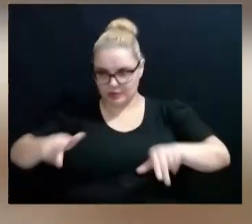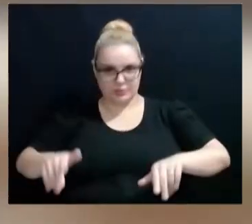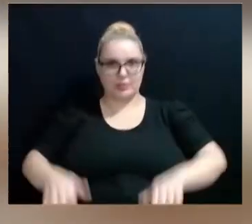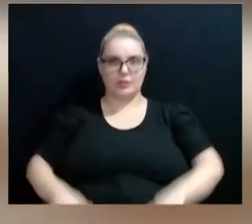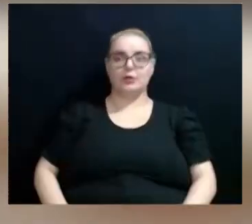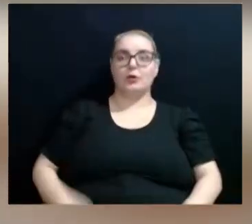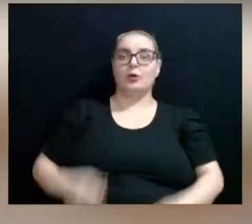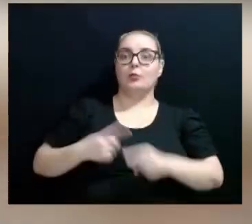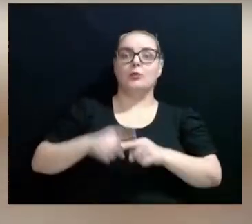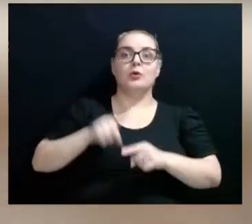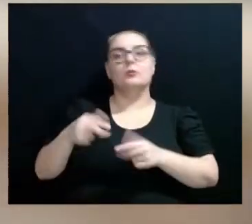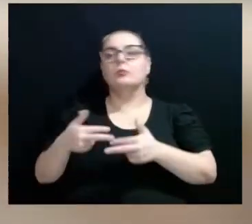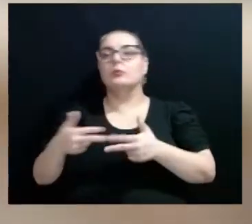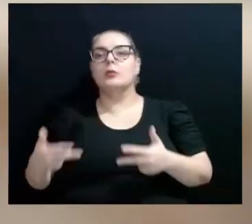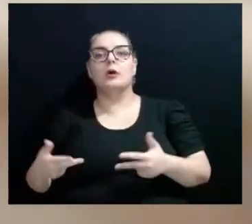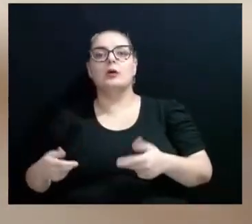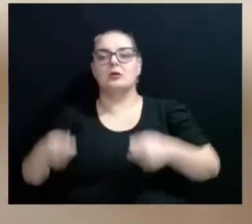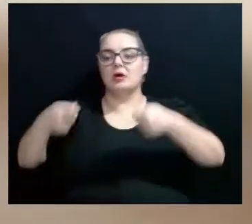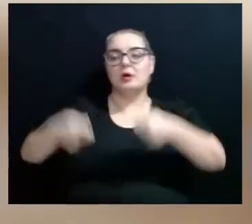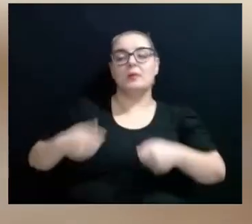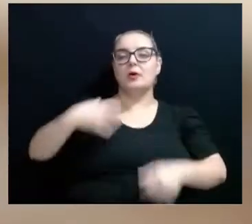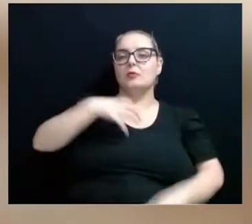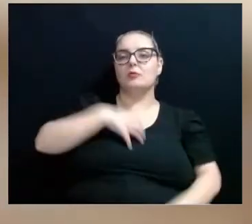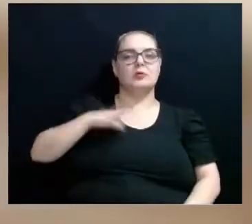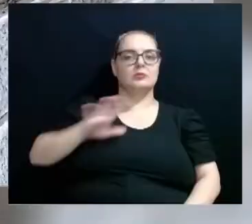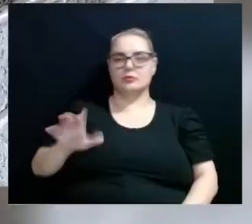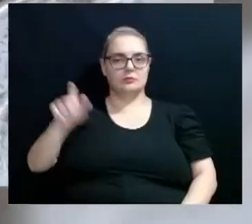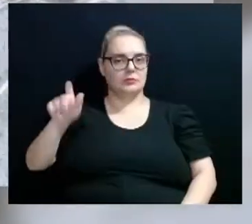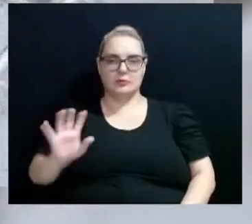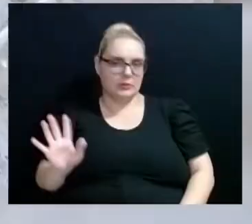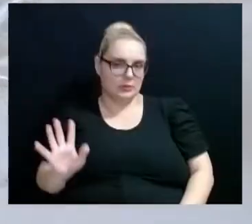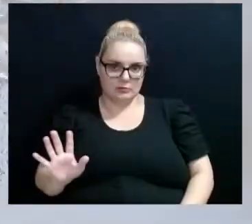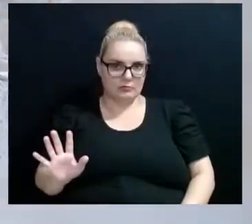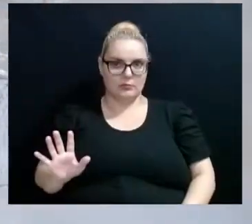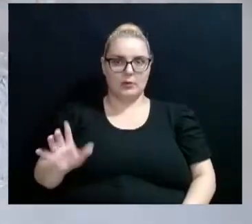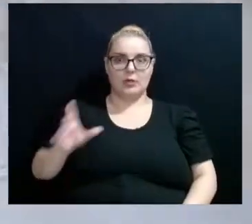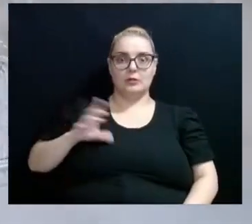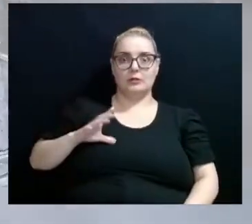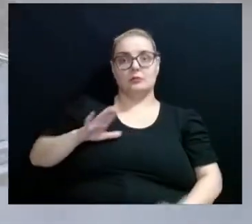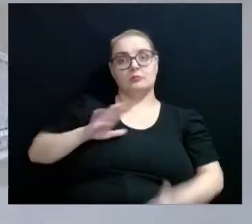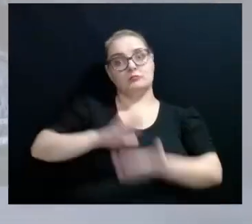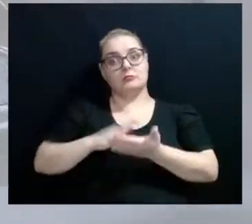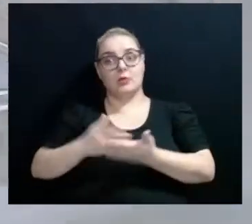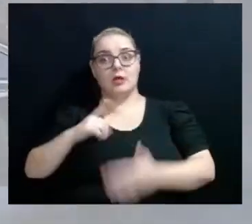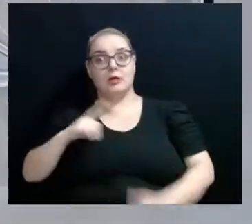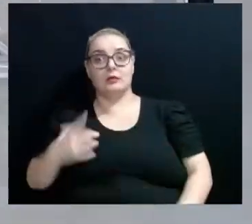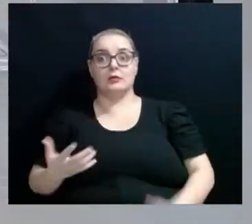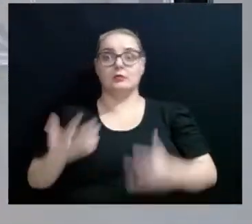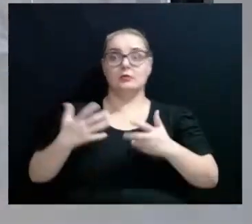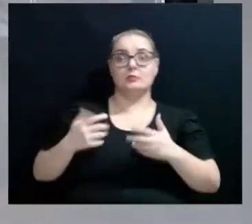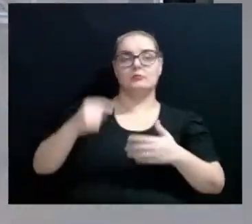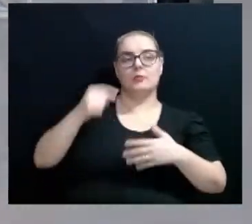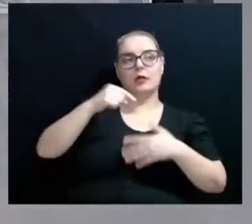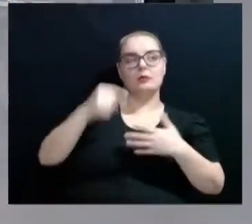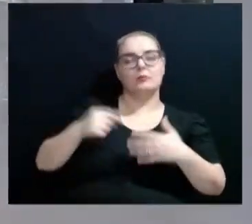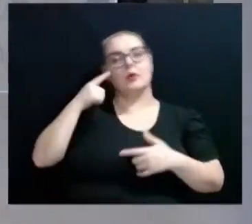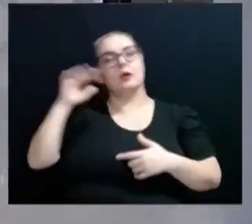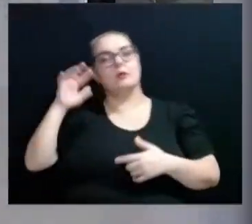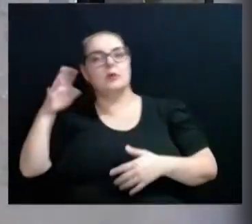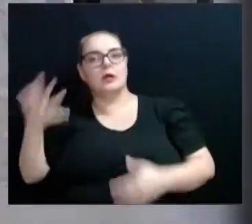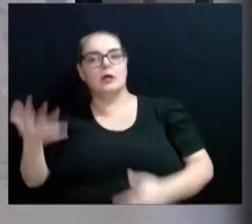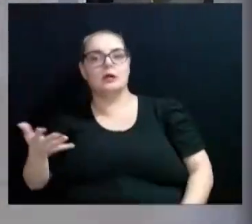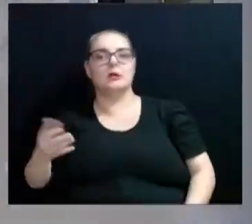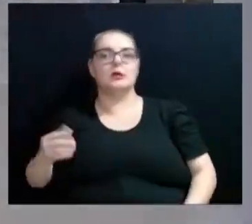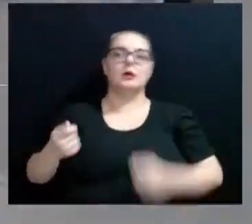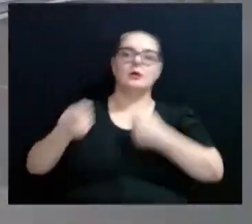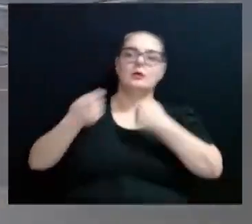pessoa, por isso que você vê que são muito diversos, diversificados. Porque não é uma coisa que eu quero impor o meu estilo para a pessoa. Então eu tenho a leitura, a pessoa